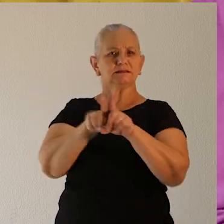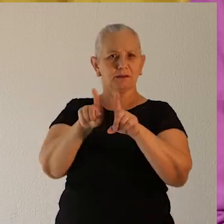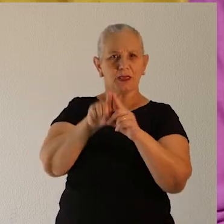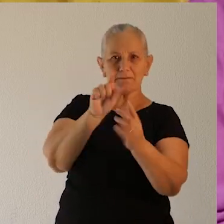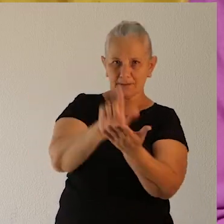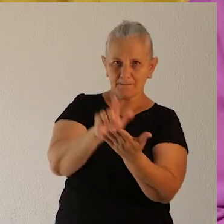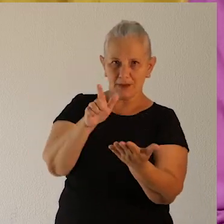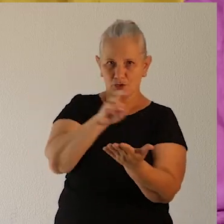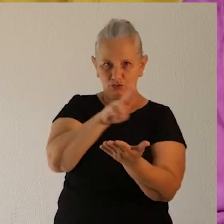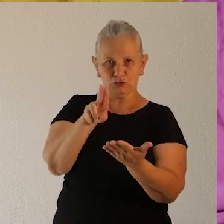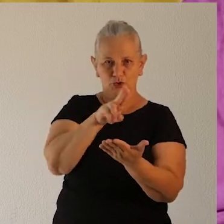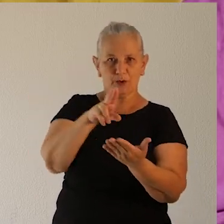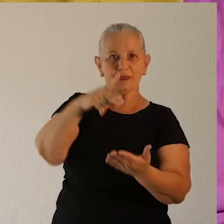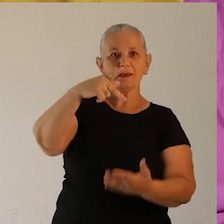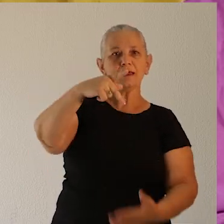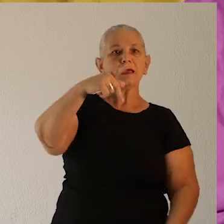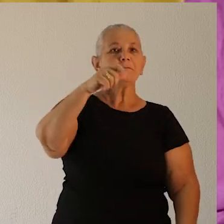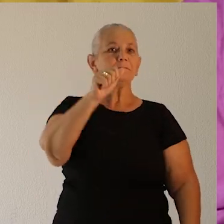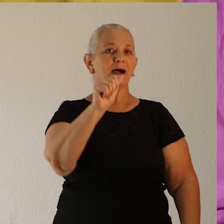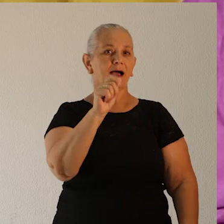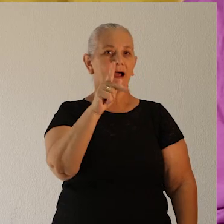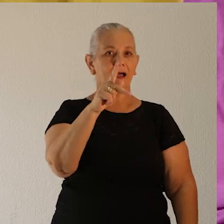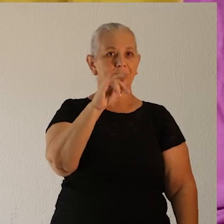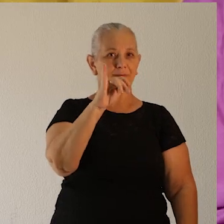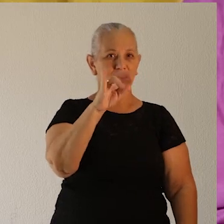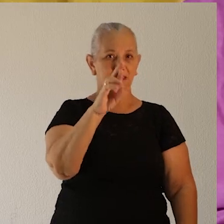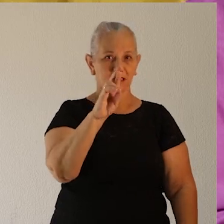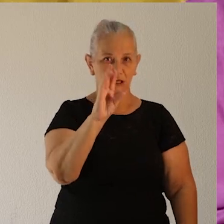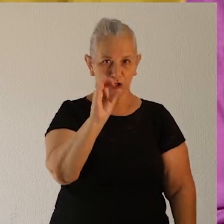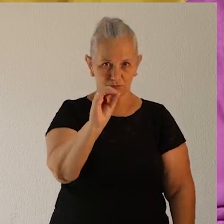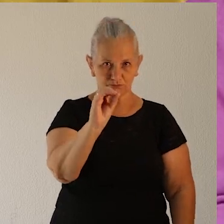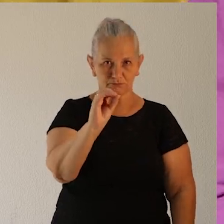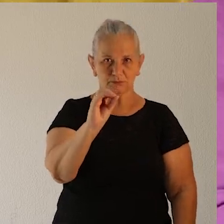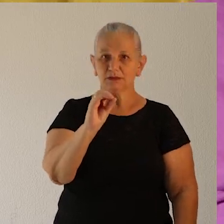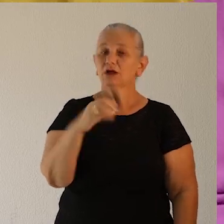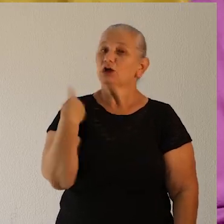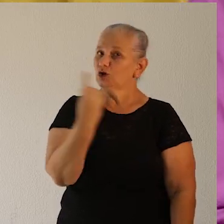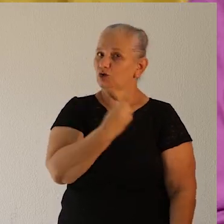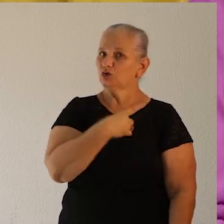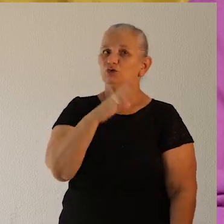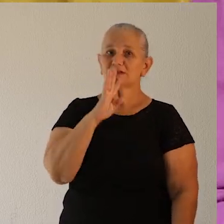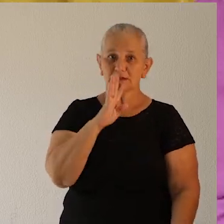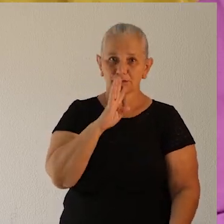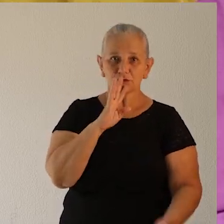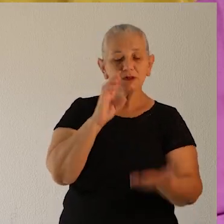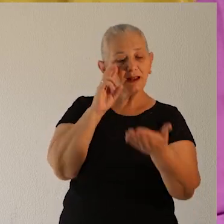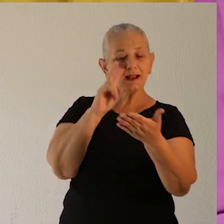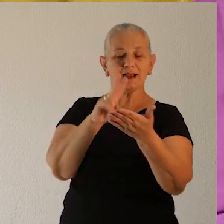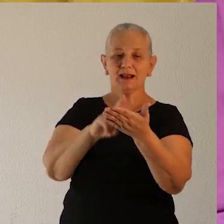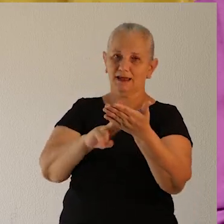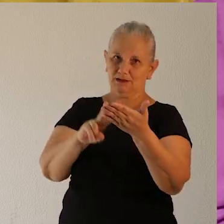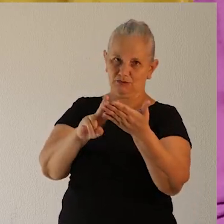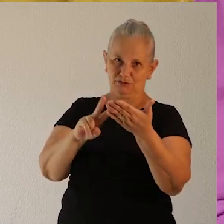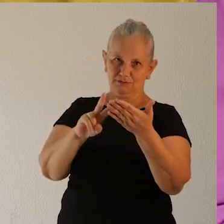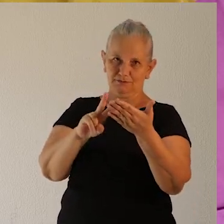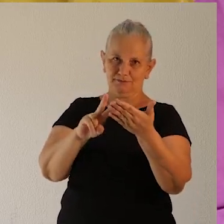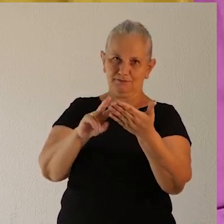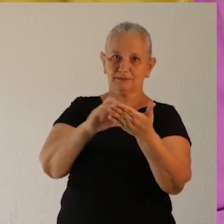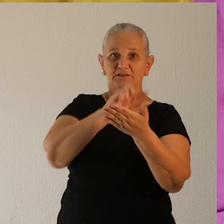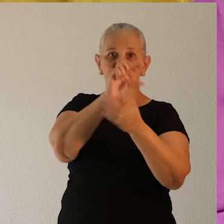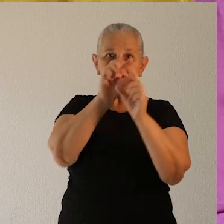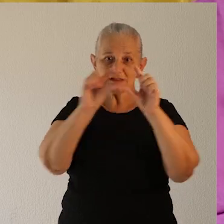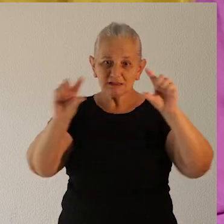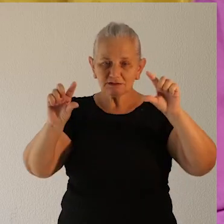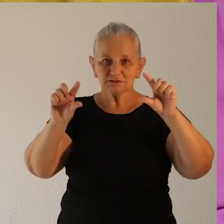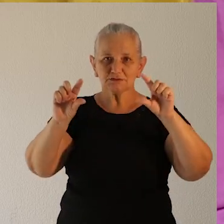um papel de diversos tipos? E a gente conheceu isso lendo, através de textos, através